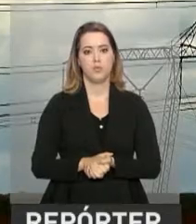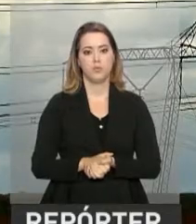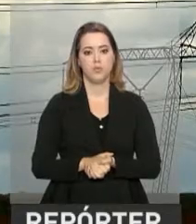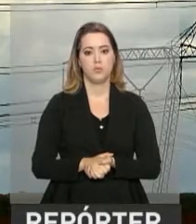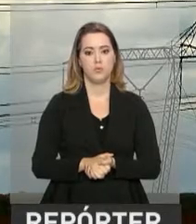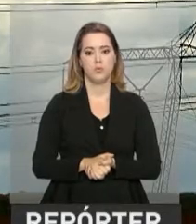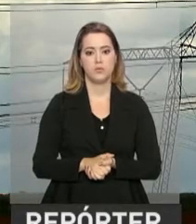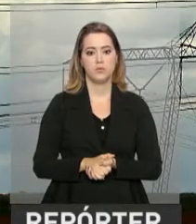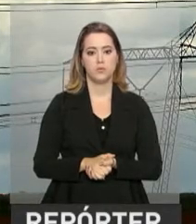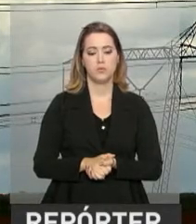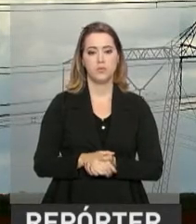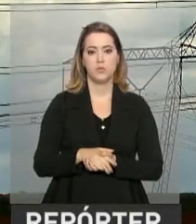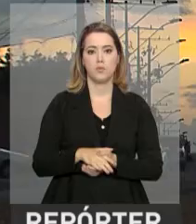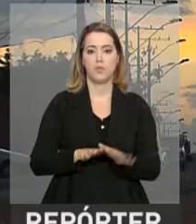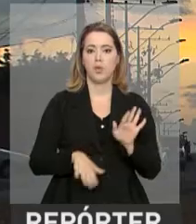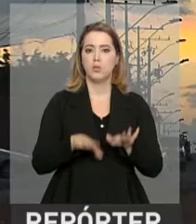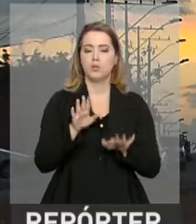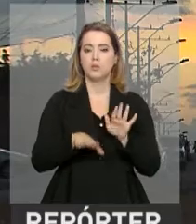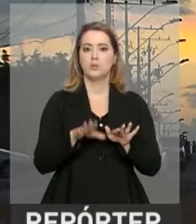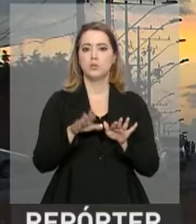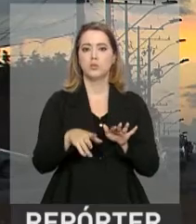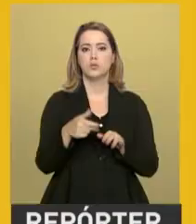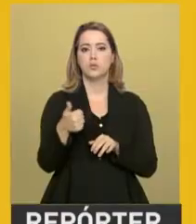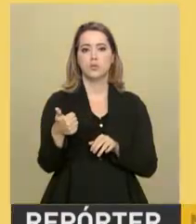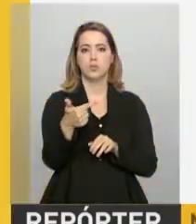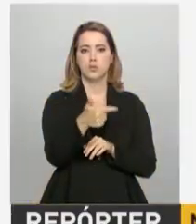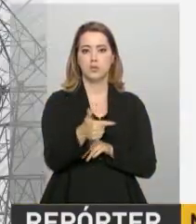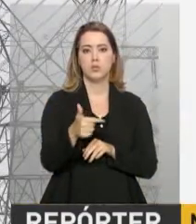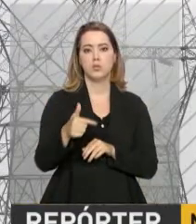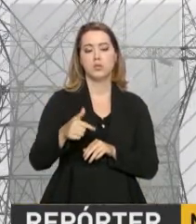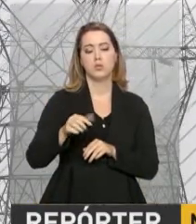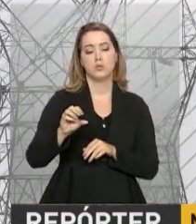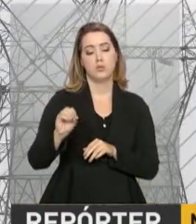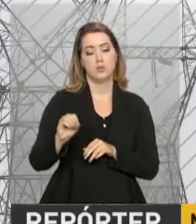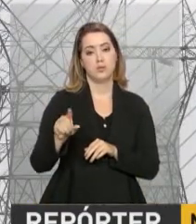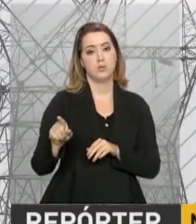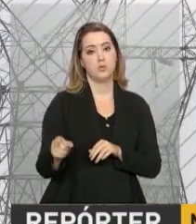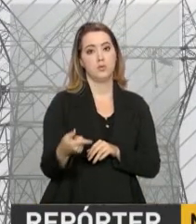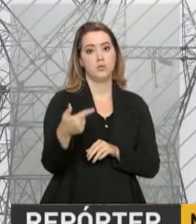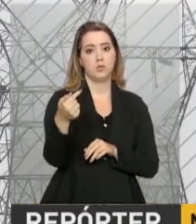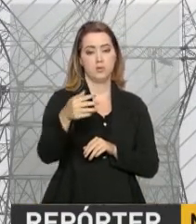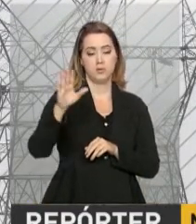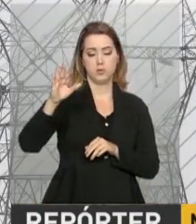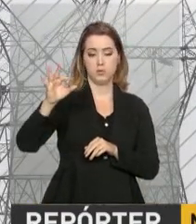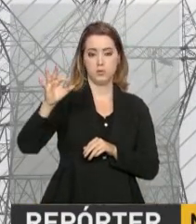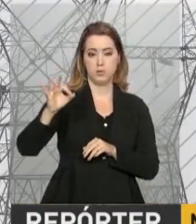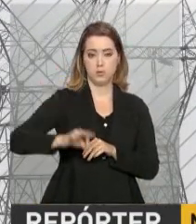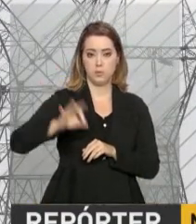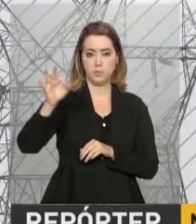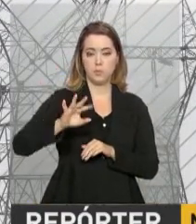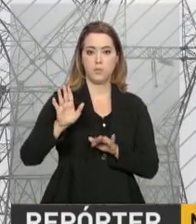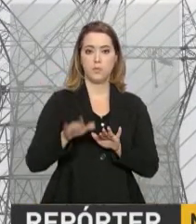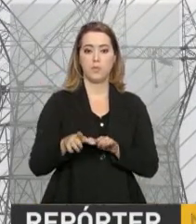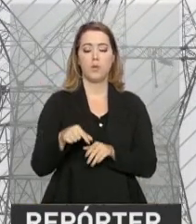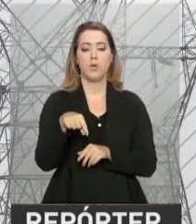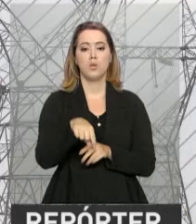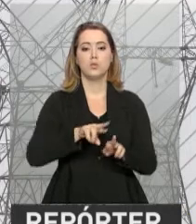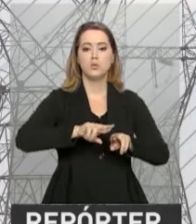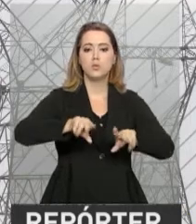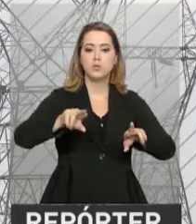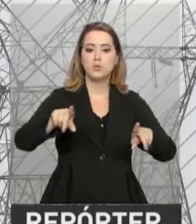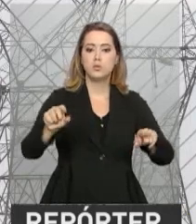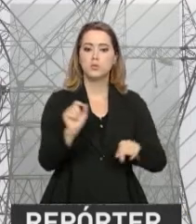em média o deságio foi de 12,0 7% o novo leilão vai atender os estados da bahia